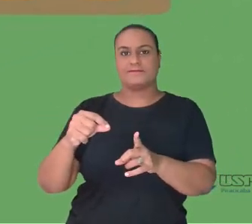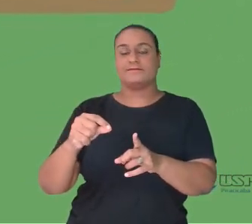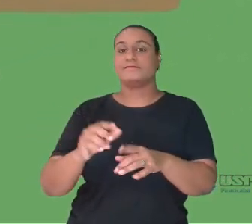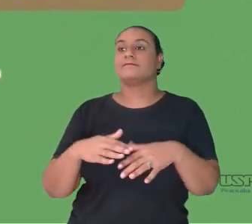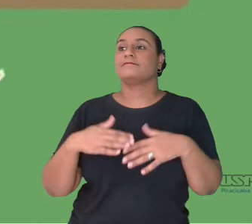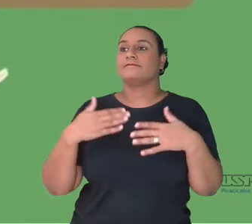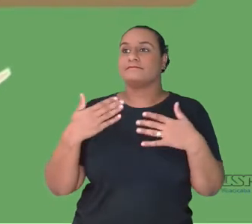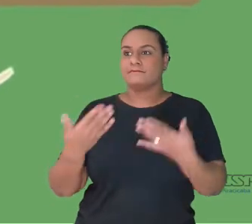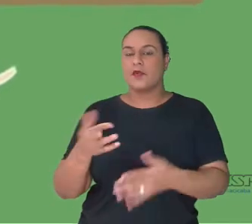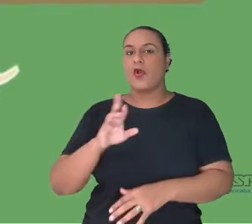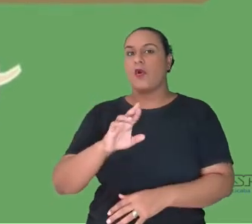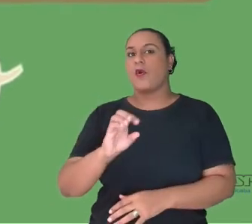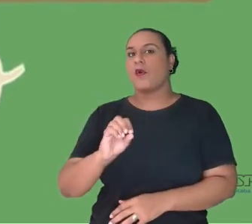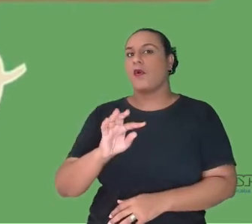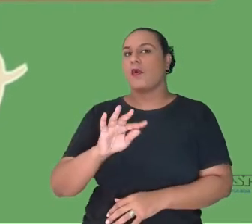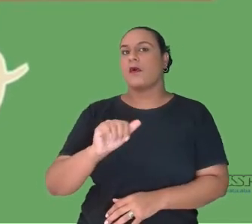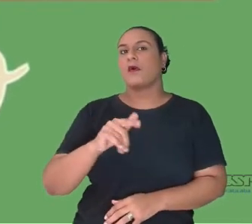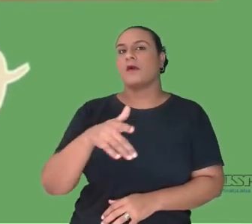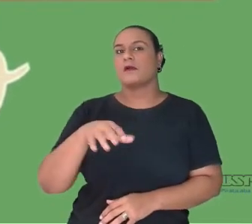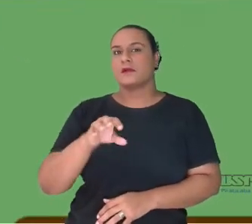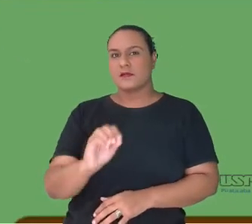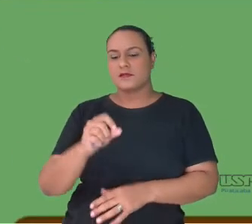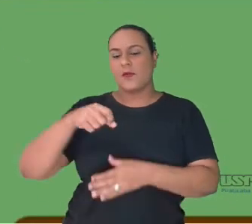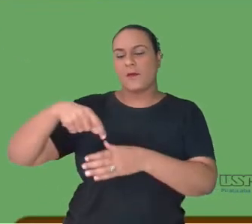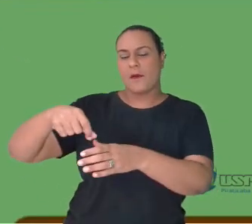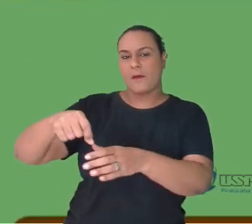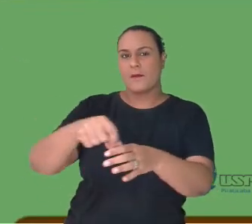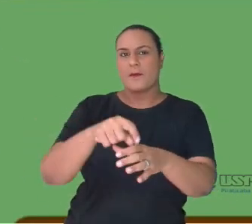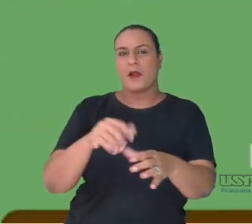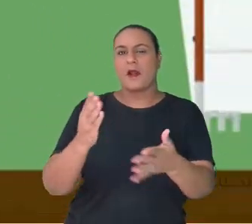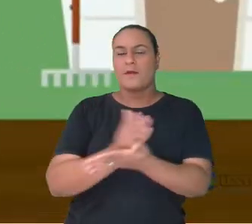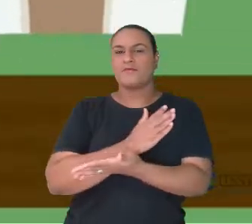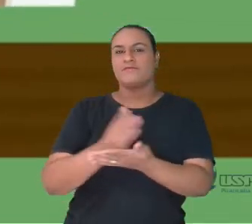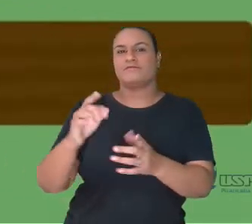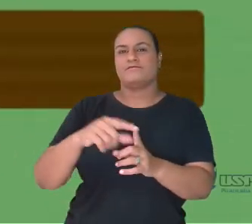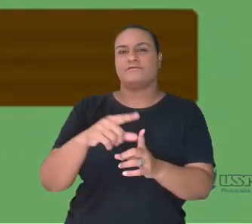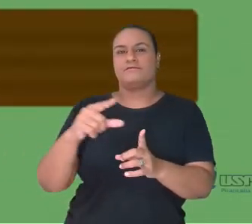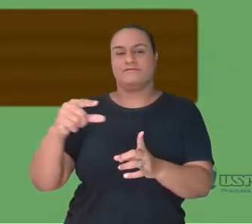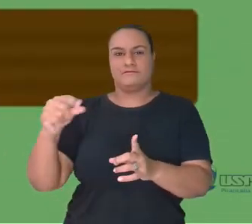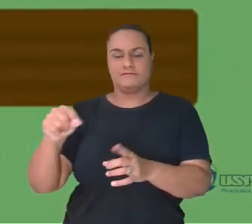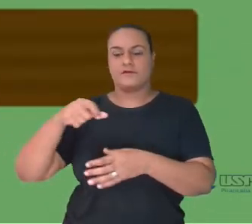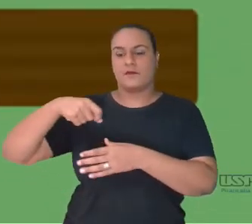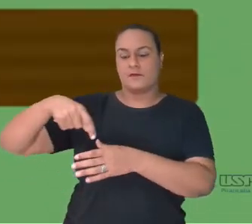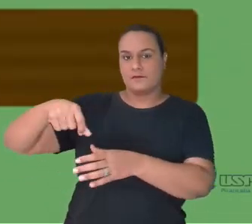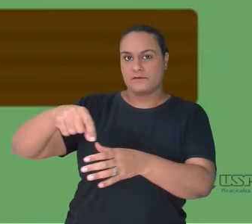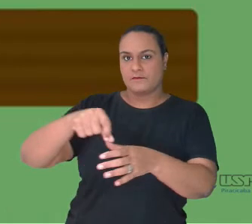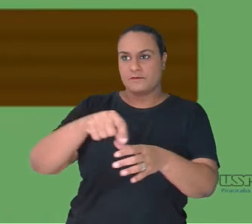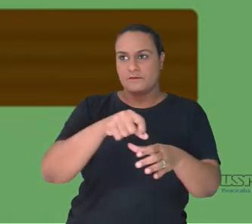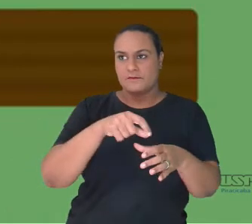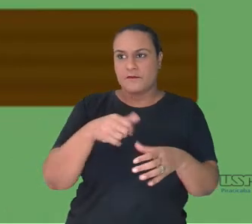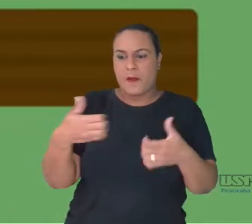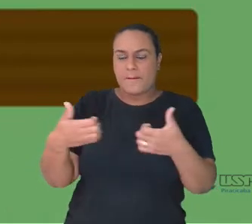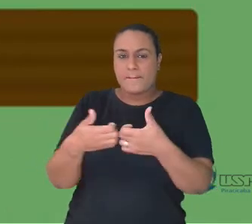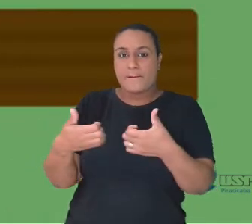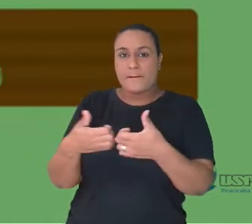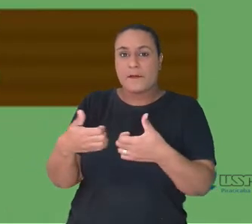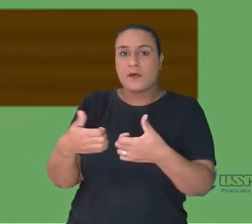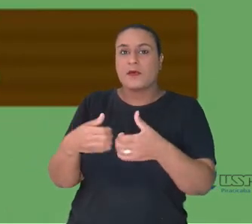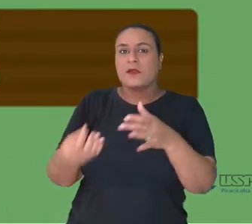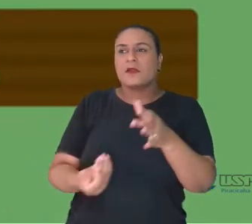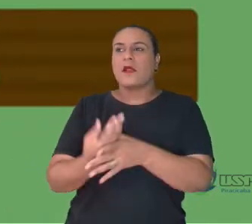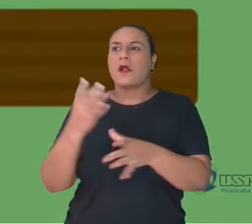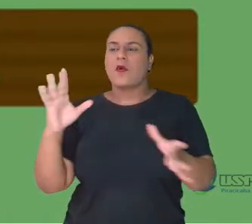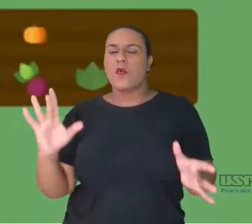isso chamamos de rotação de cultura. Algumas plantas, quando cultivadas próximas, criam